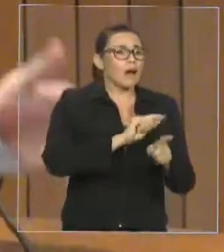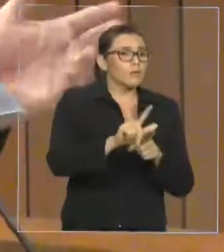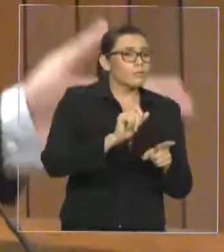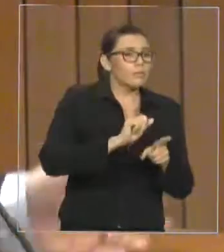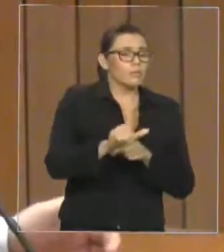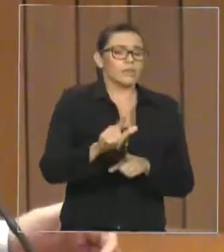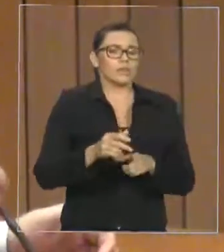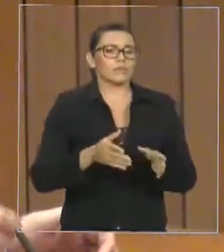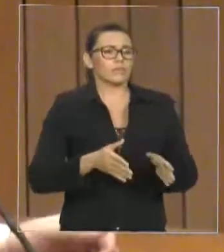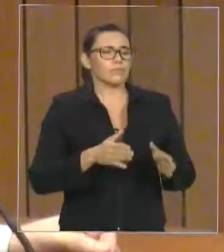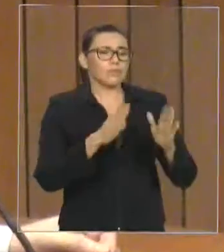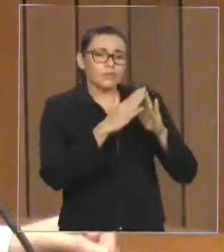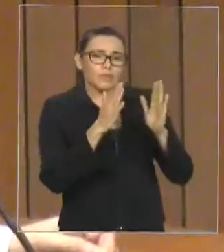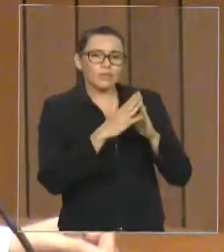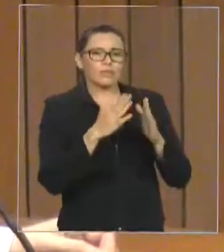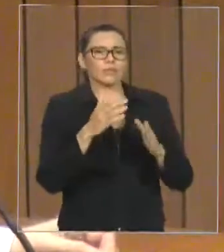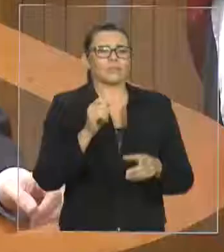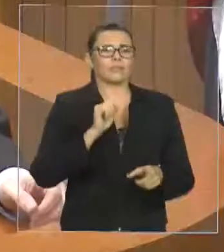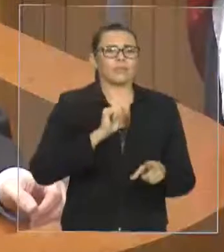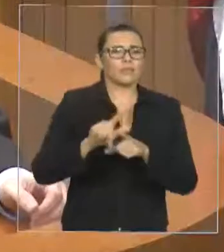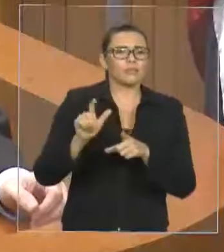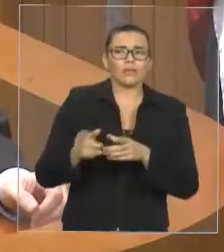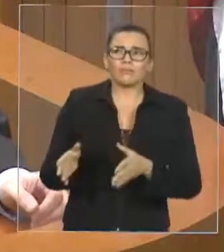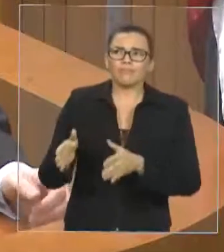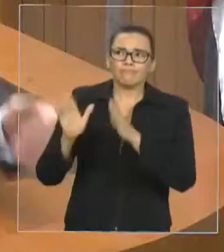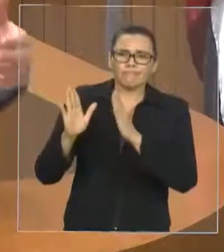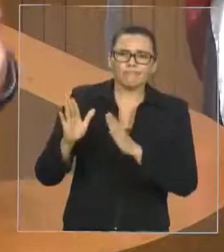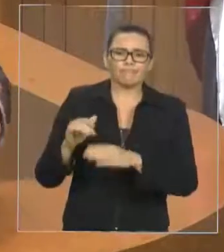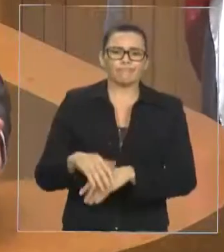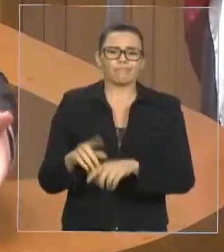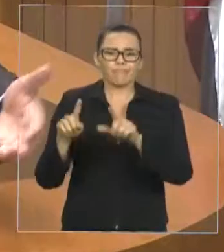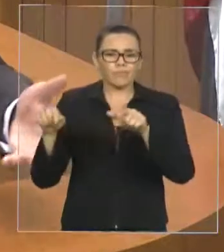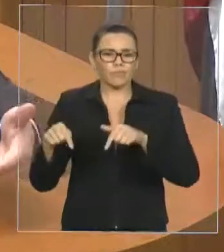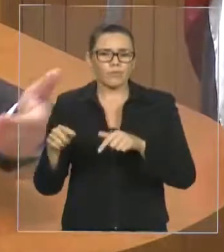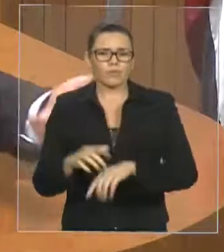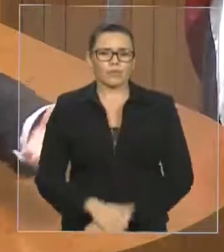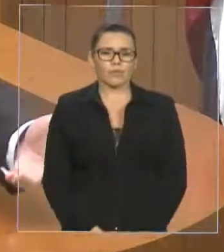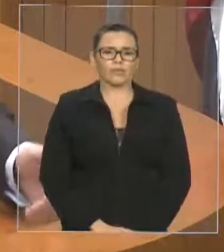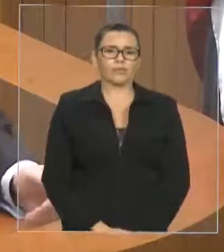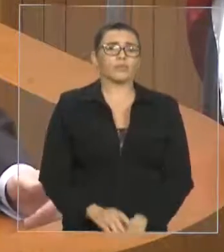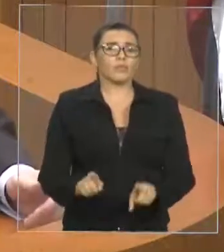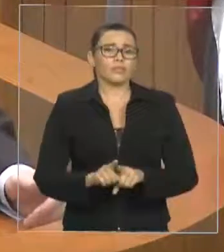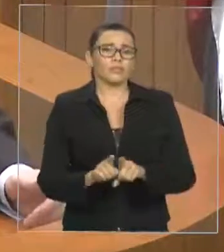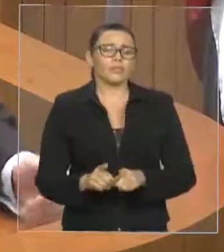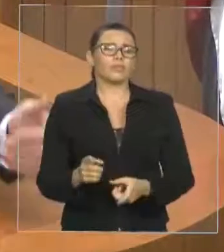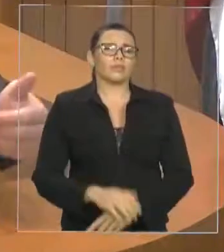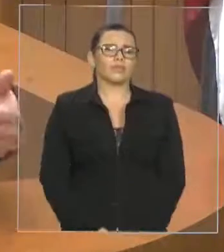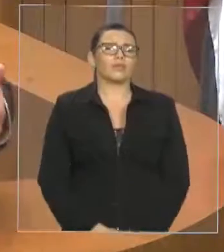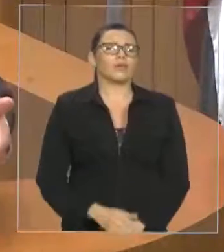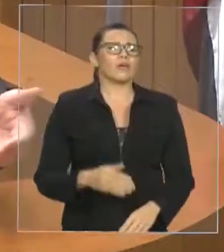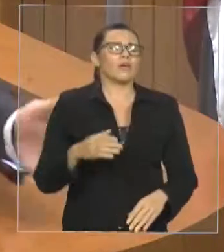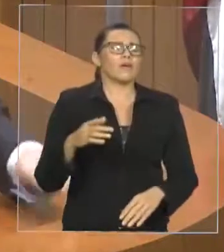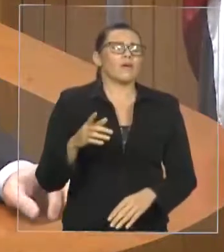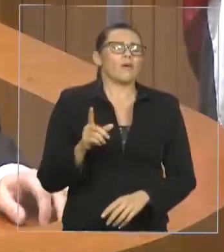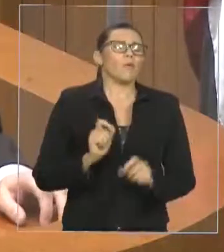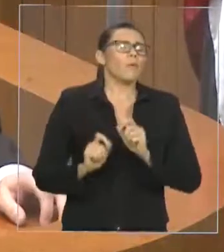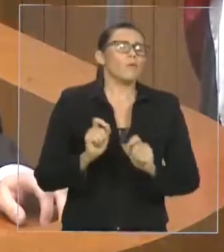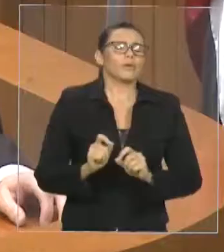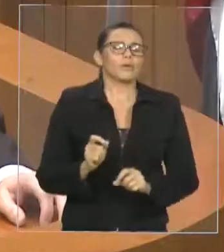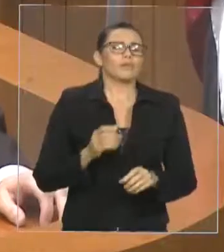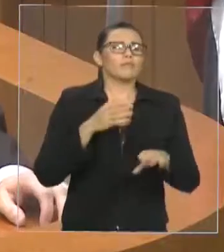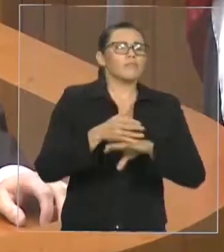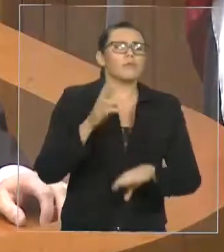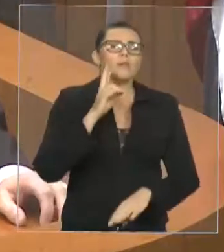cidade nos restaurantes dos hotéis enfim os professores também ajudam a movimentar a cidade além de emprestar o seu